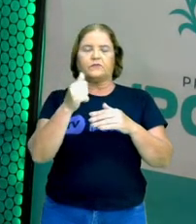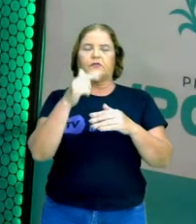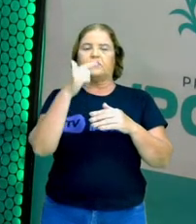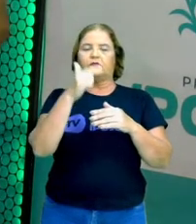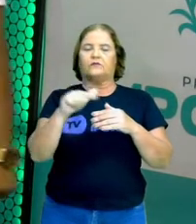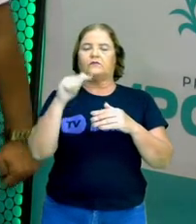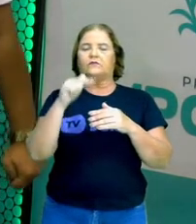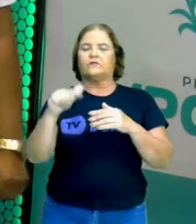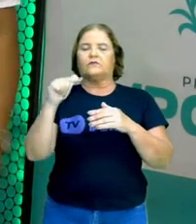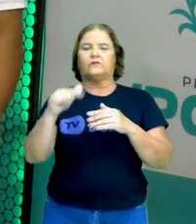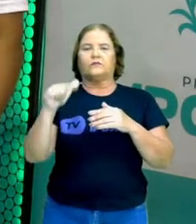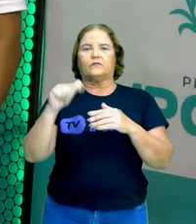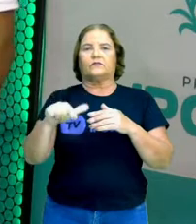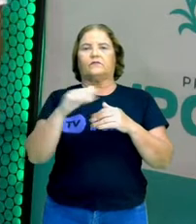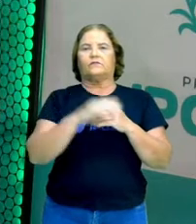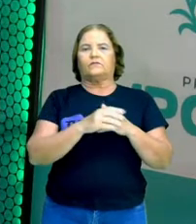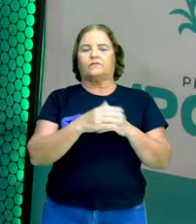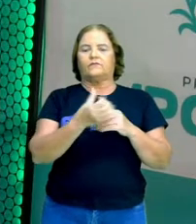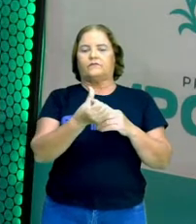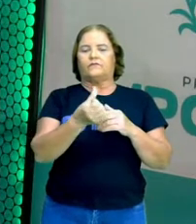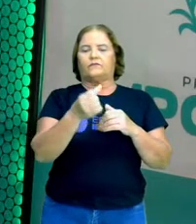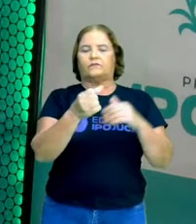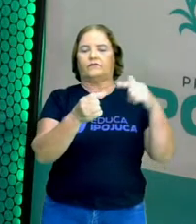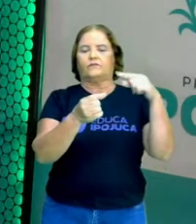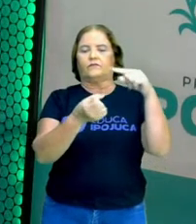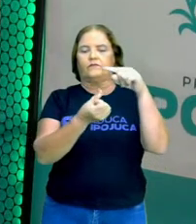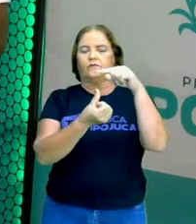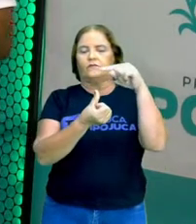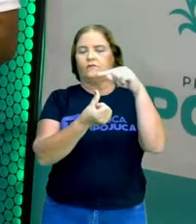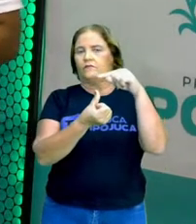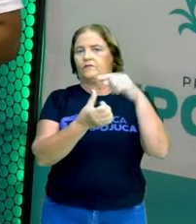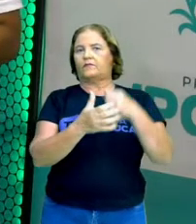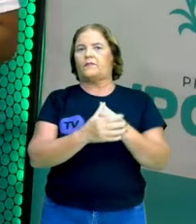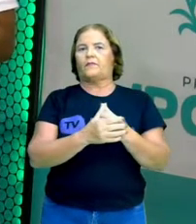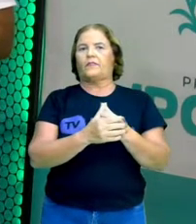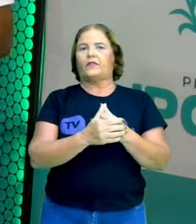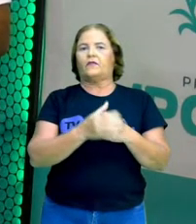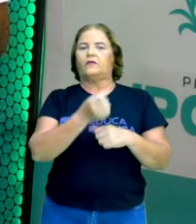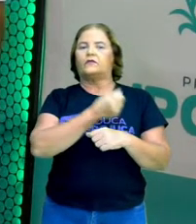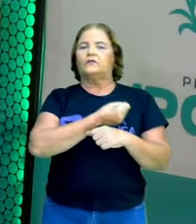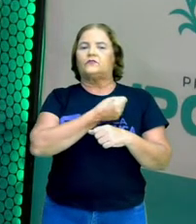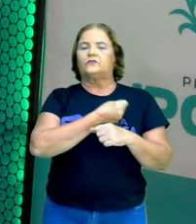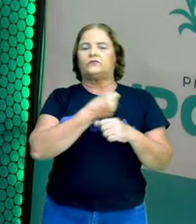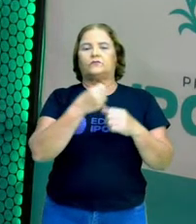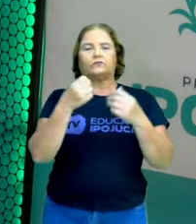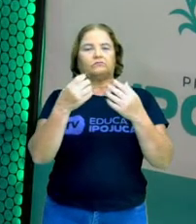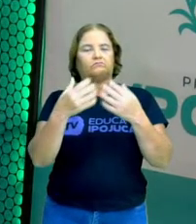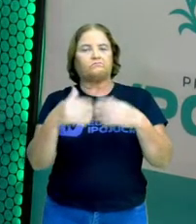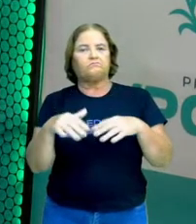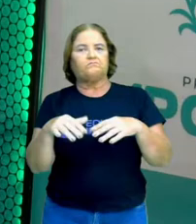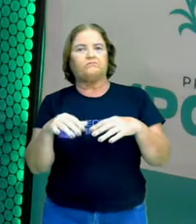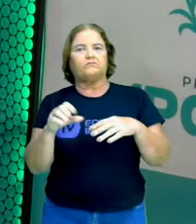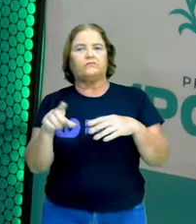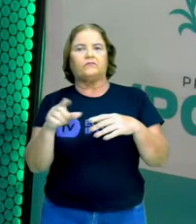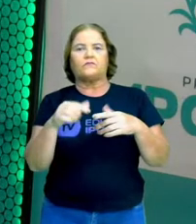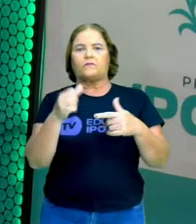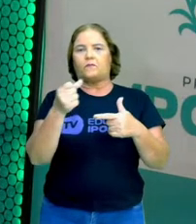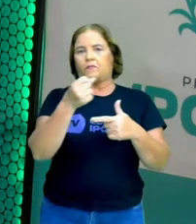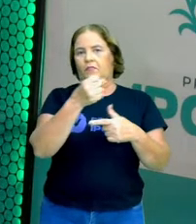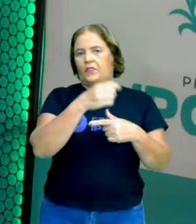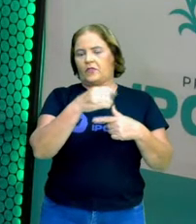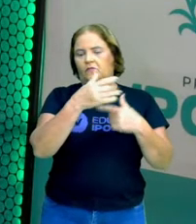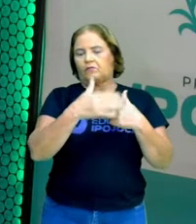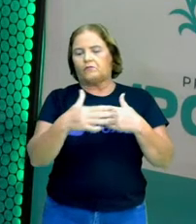Então, aprenda aí. Vamos lá. Os números racionais e as dízimas periódicas. Olha aí.